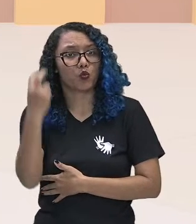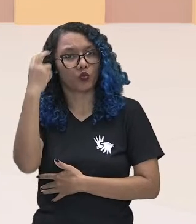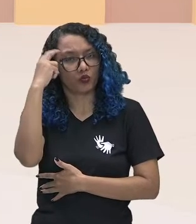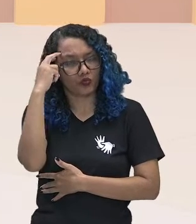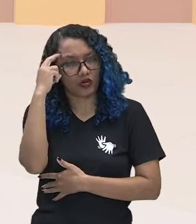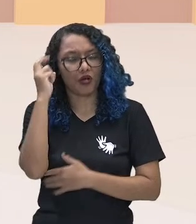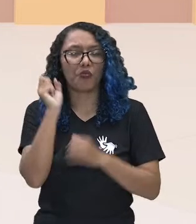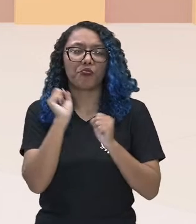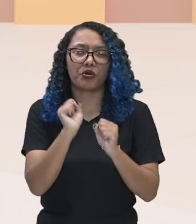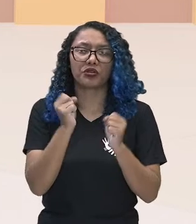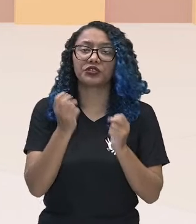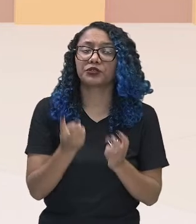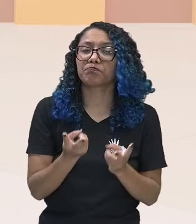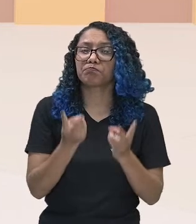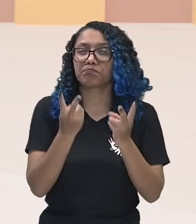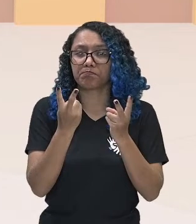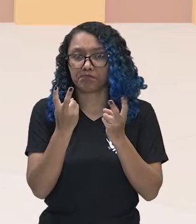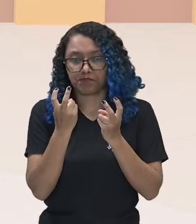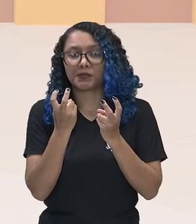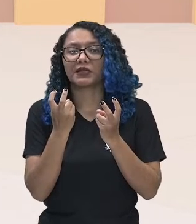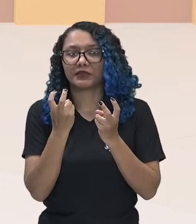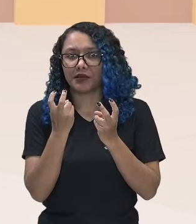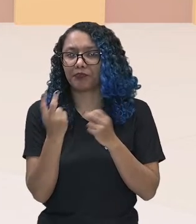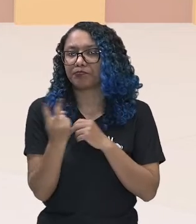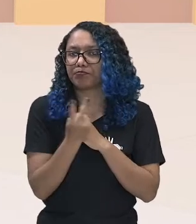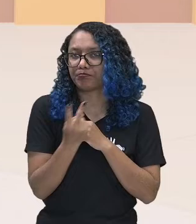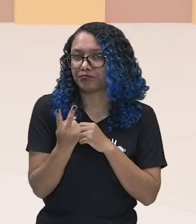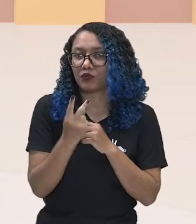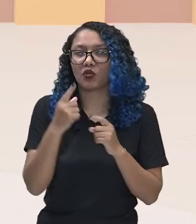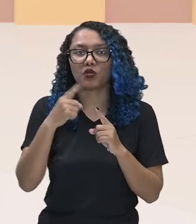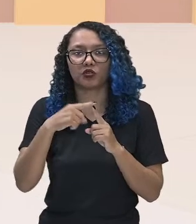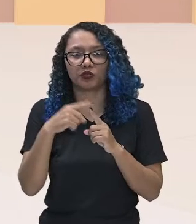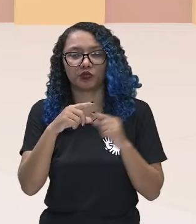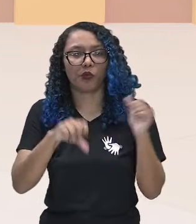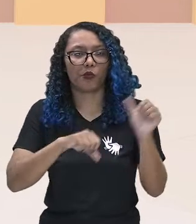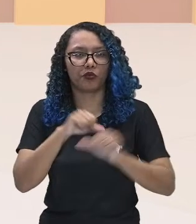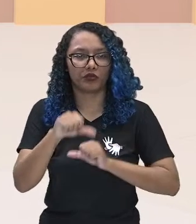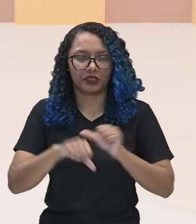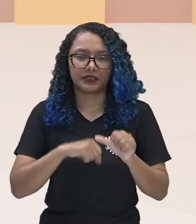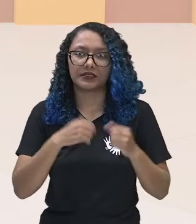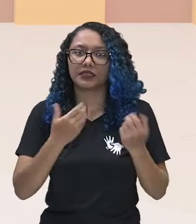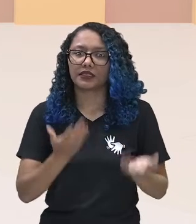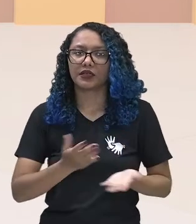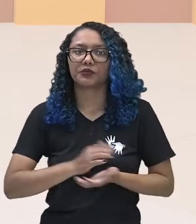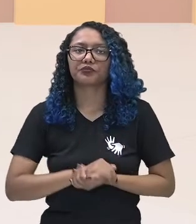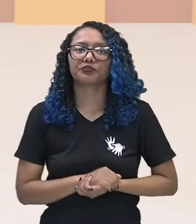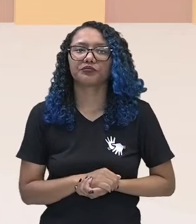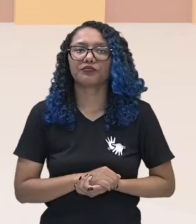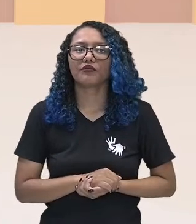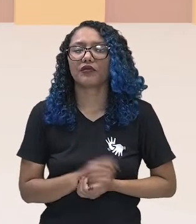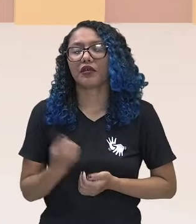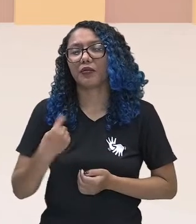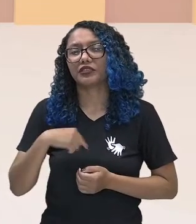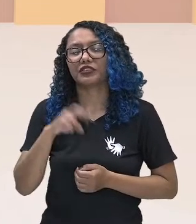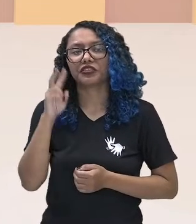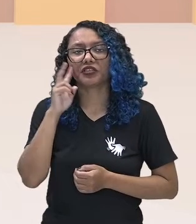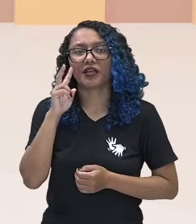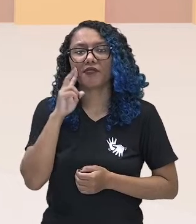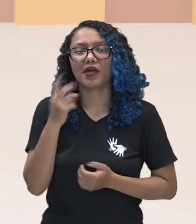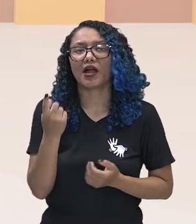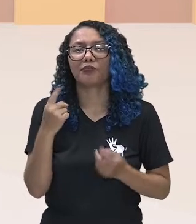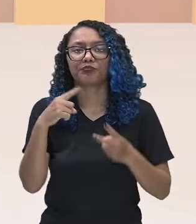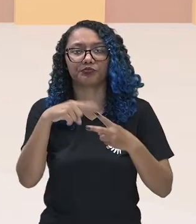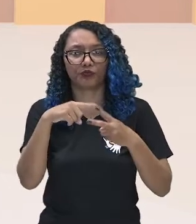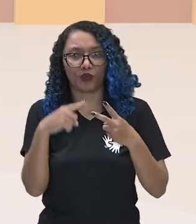mudanças aí que nós iremos observar. E falando disso, trouxe para vocês aí para a gente relembrar esses dois conceitos,